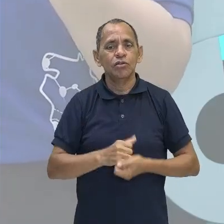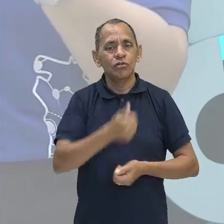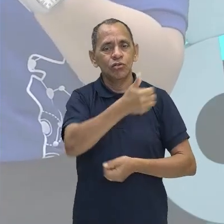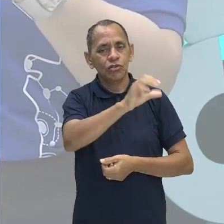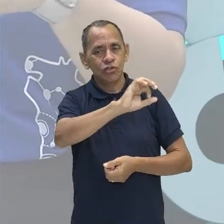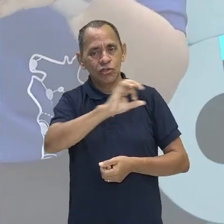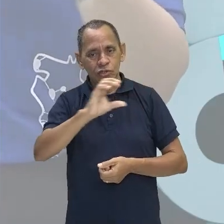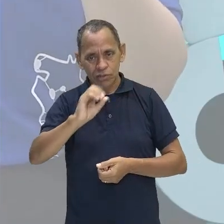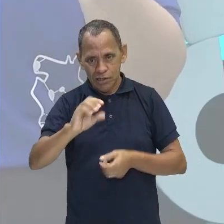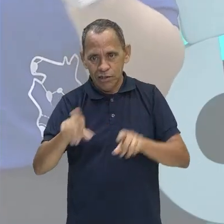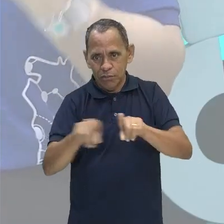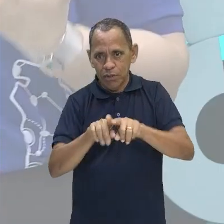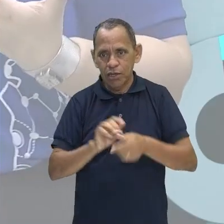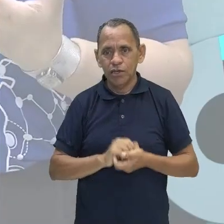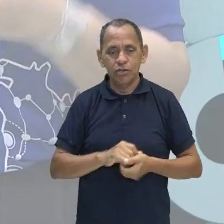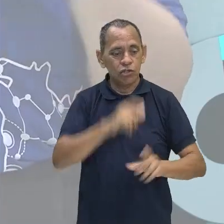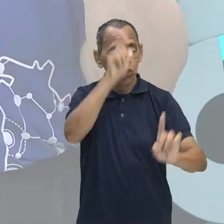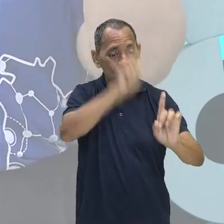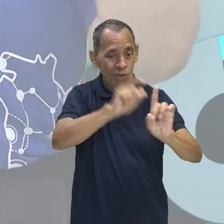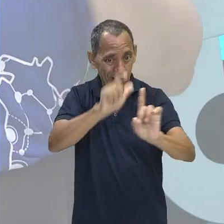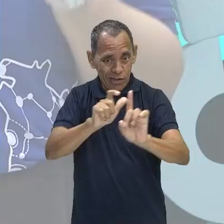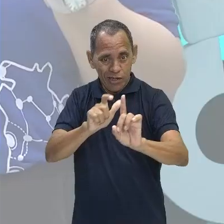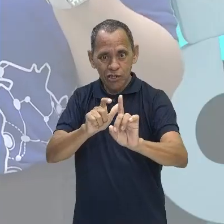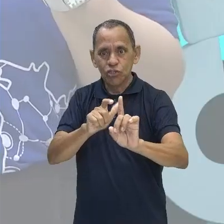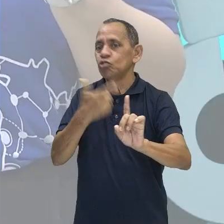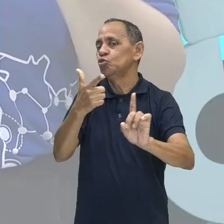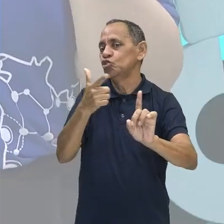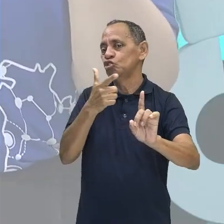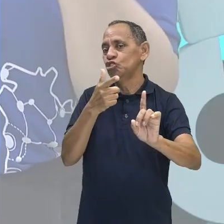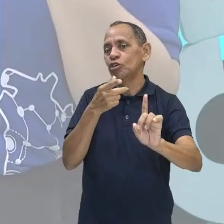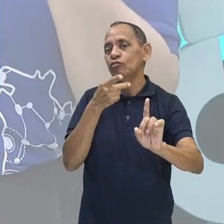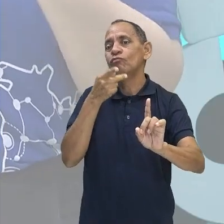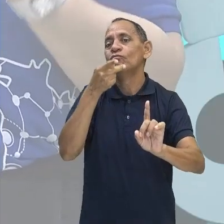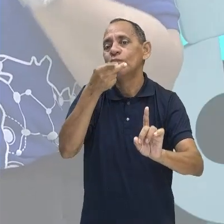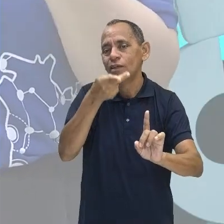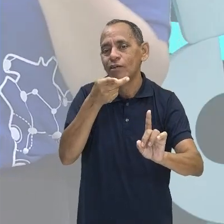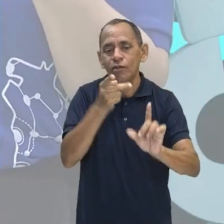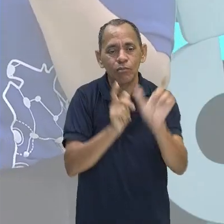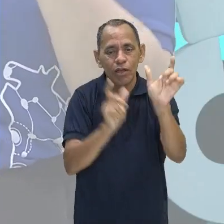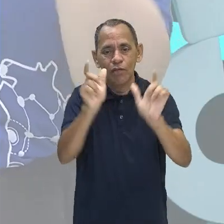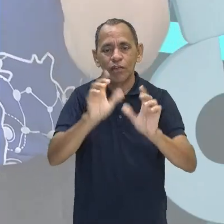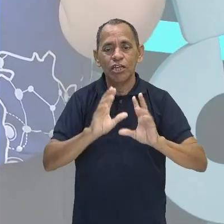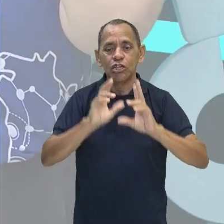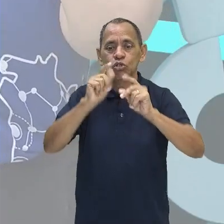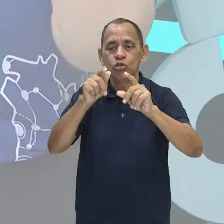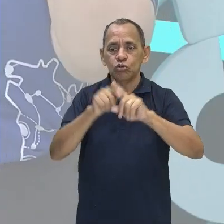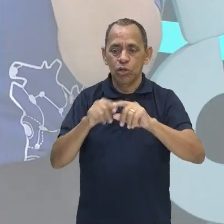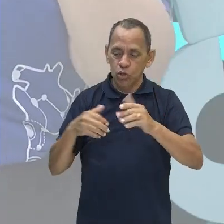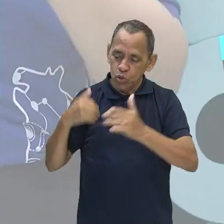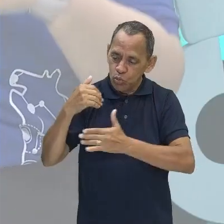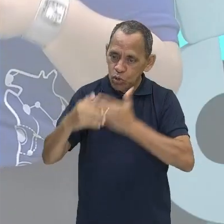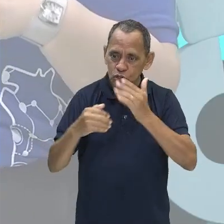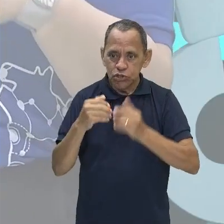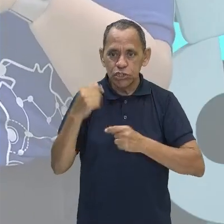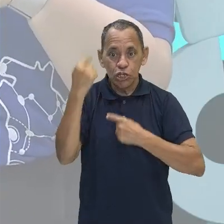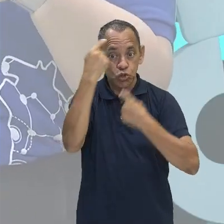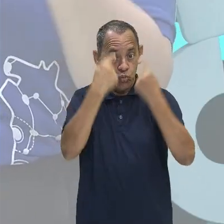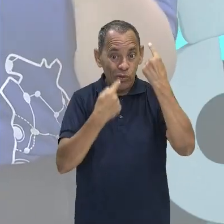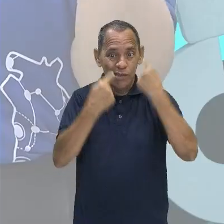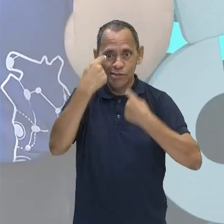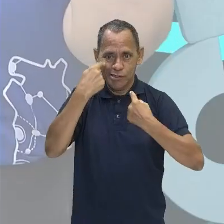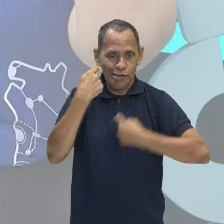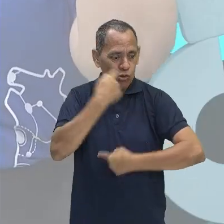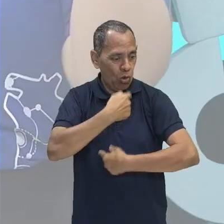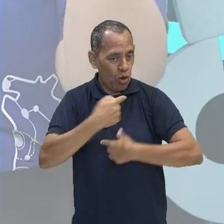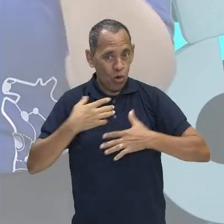que os personagens não proferiam palavra. Era tudo ali no processo da expressão do